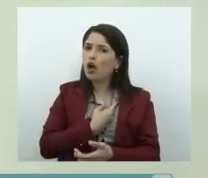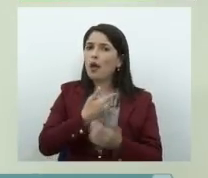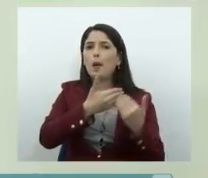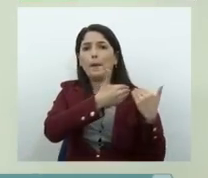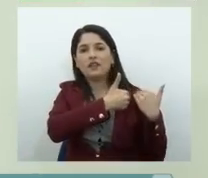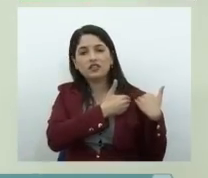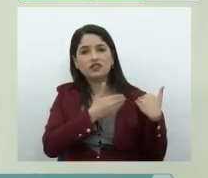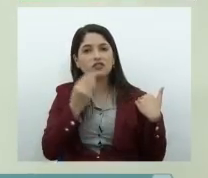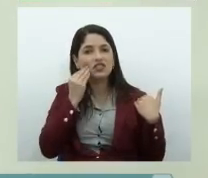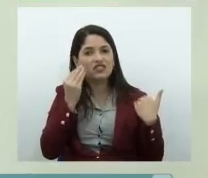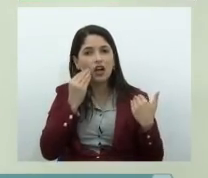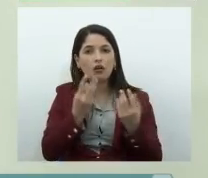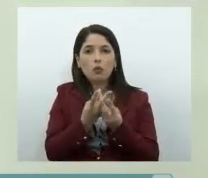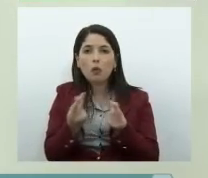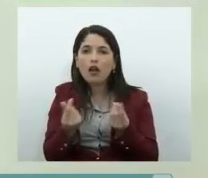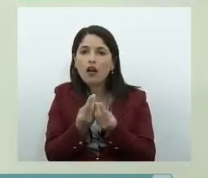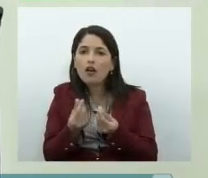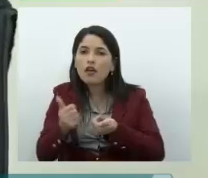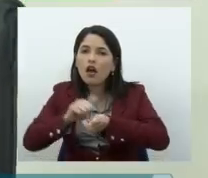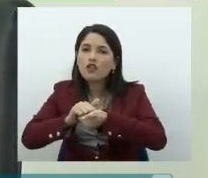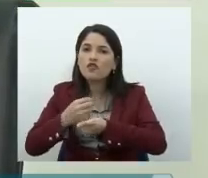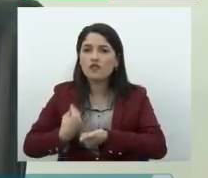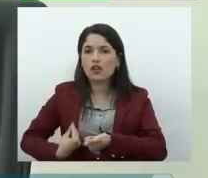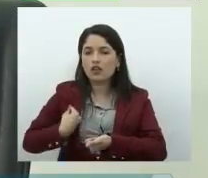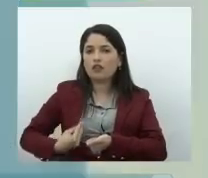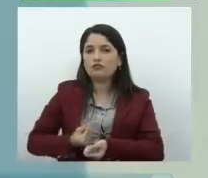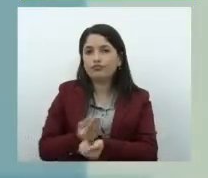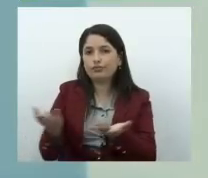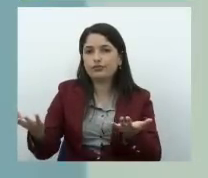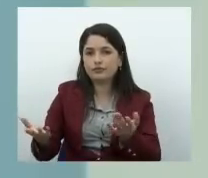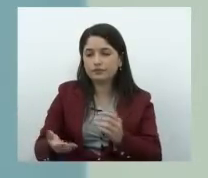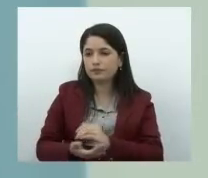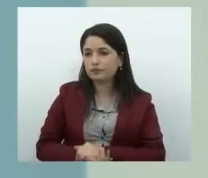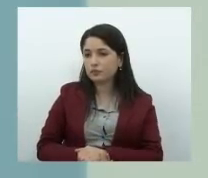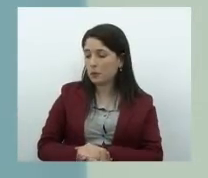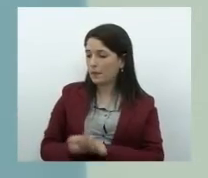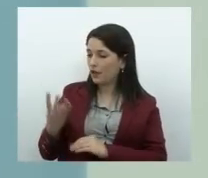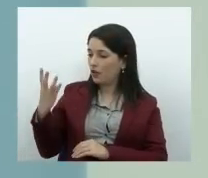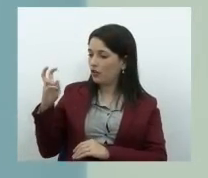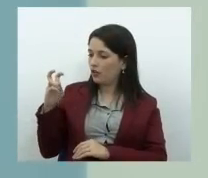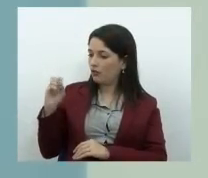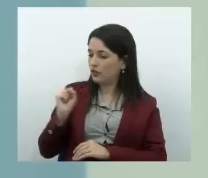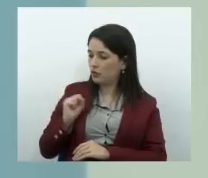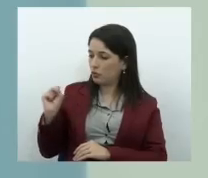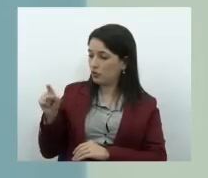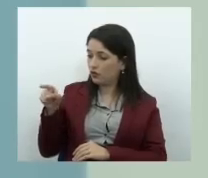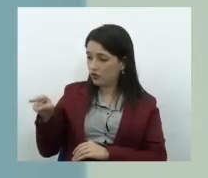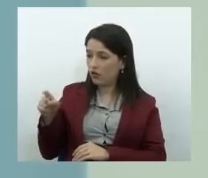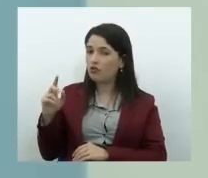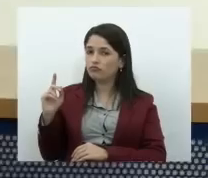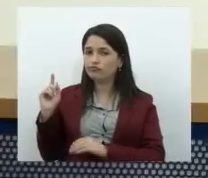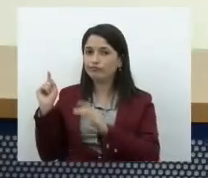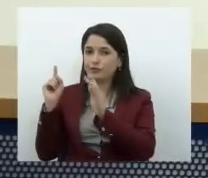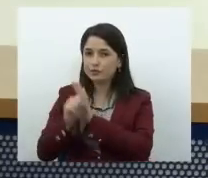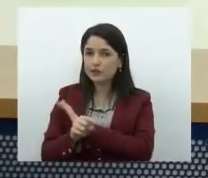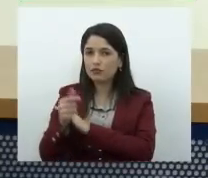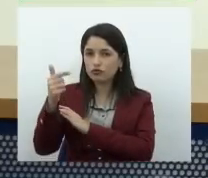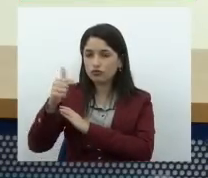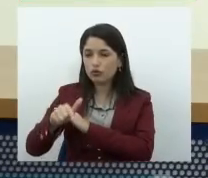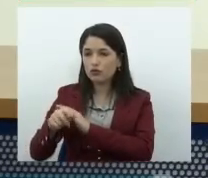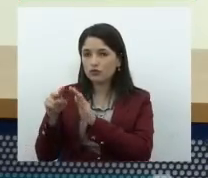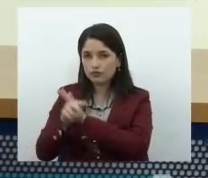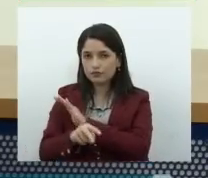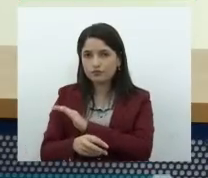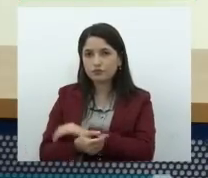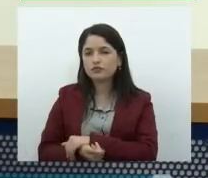vida para os moradores de Guarulhos. Candidato Neftalis, 45 segundos para sua réplica, por favor. É